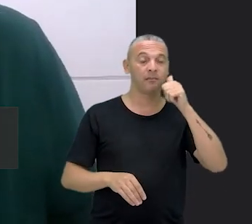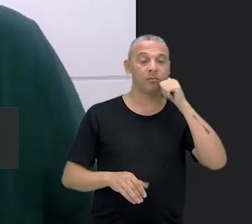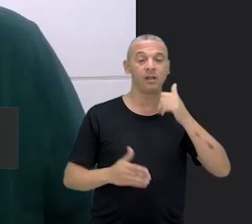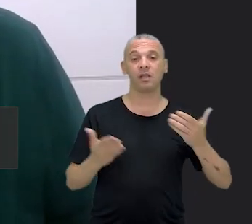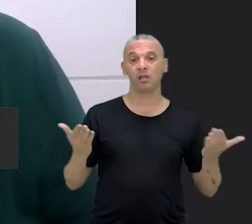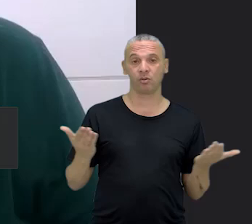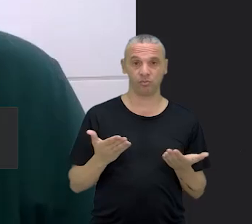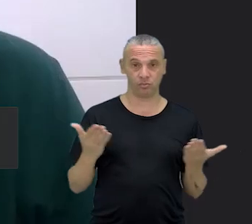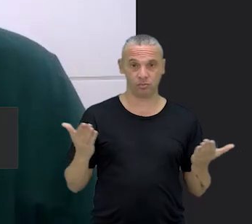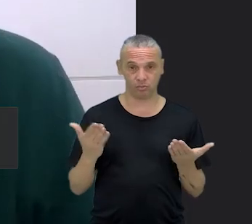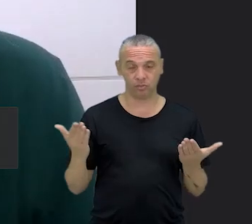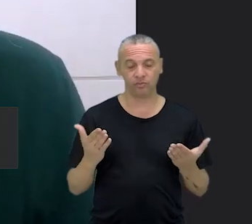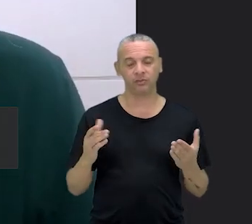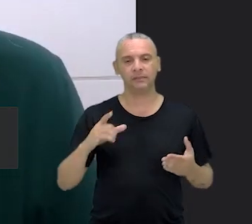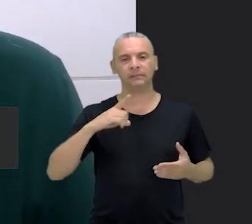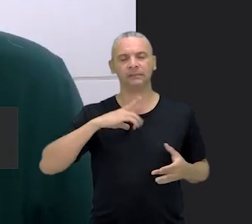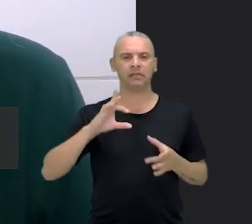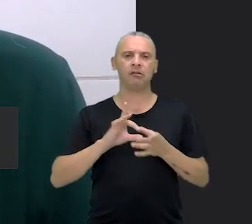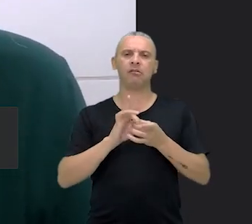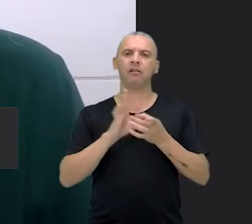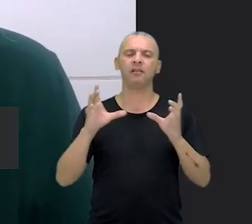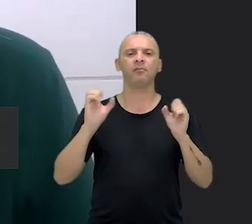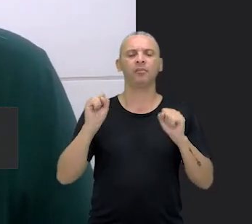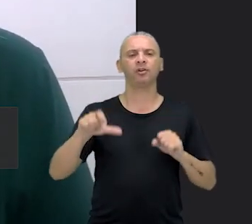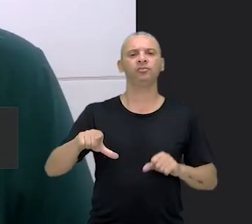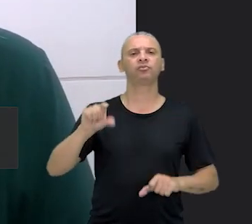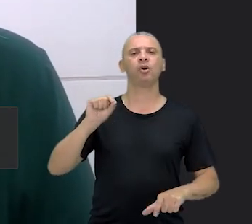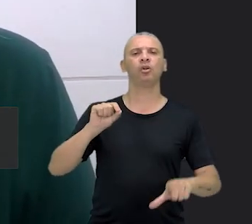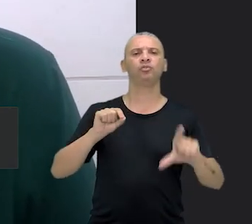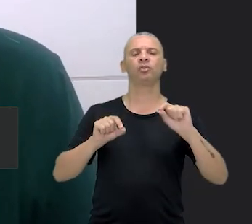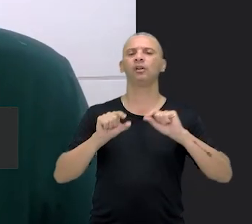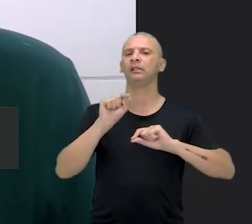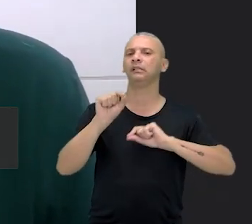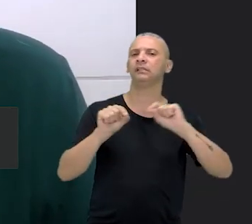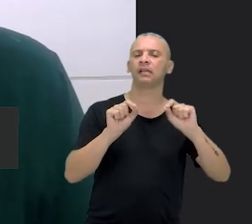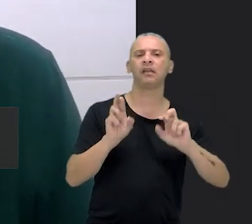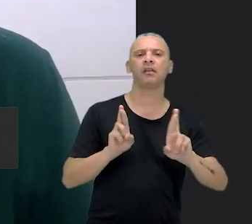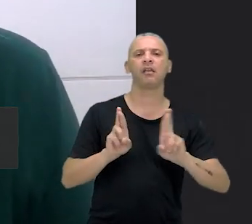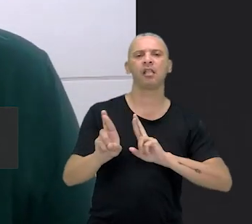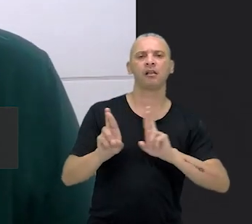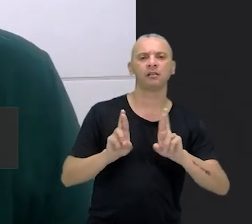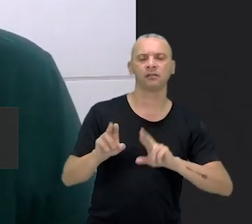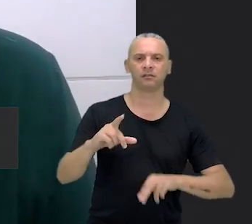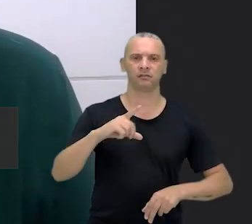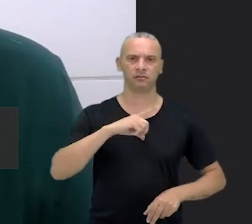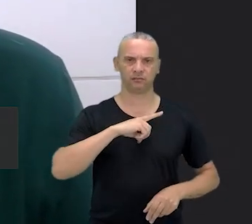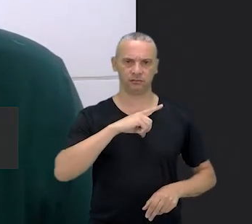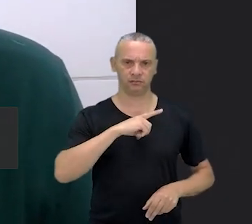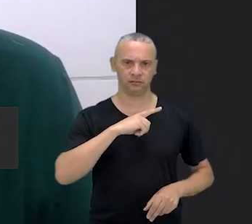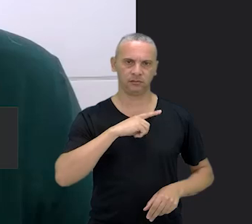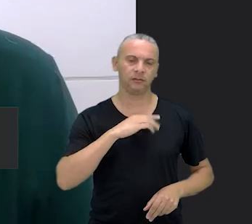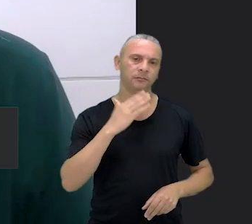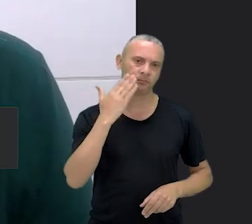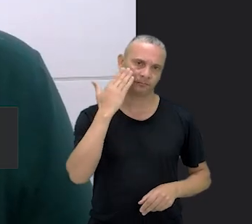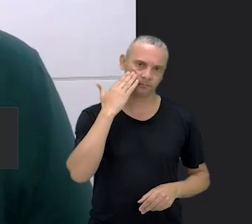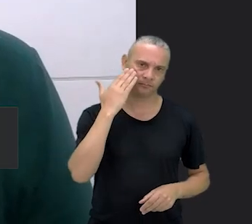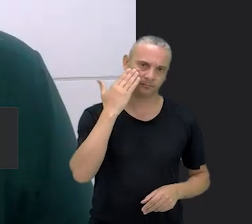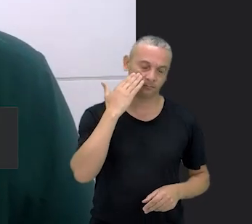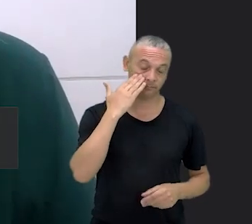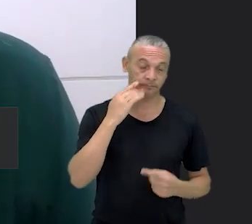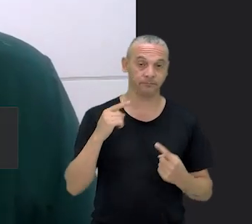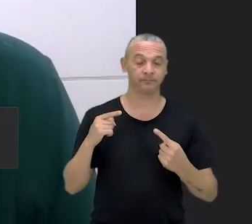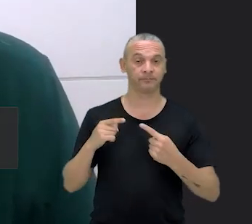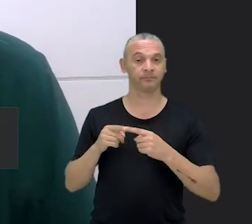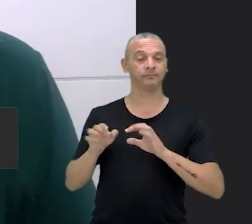hoje possuem de escolher com quem querem se relacionar, mesmo assim a gente às vezes se engana, os